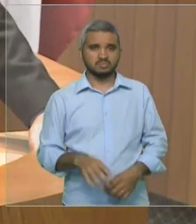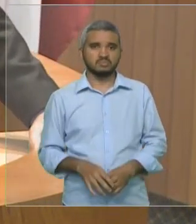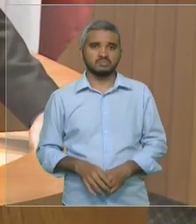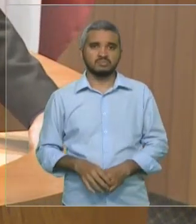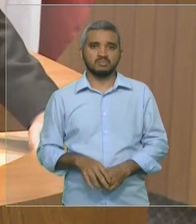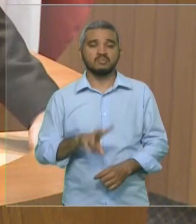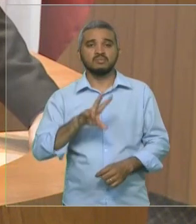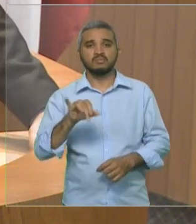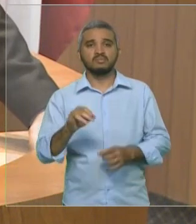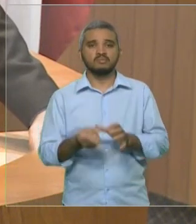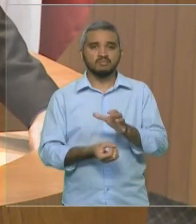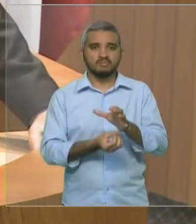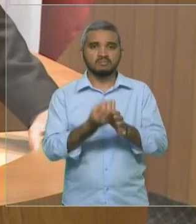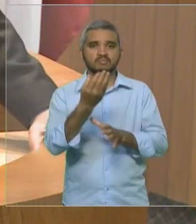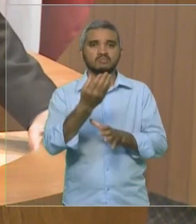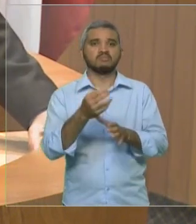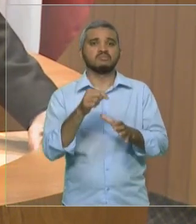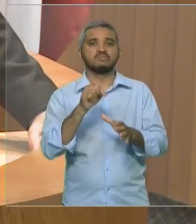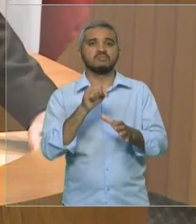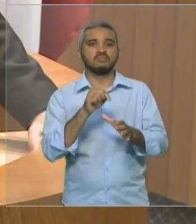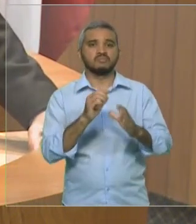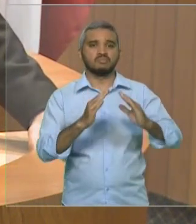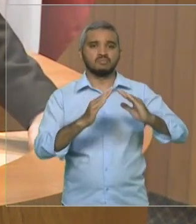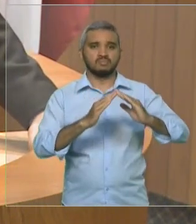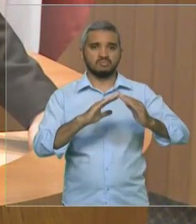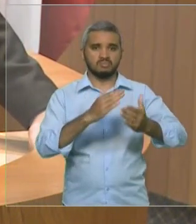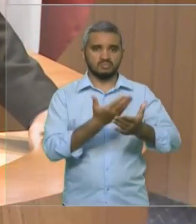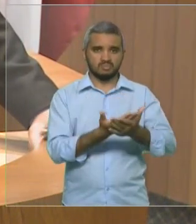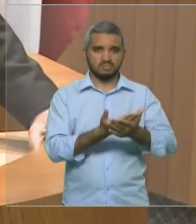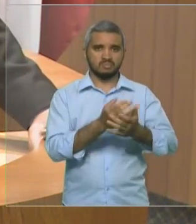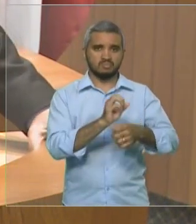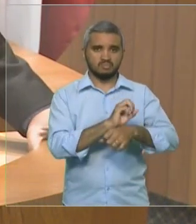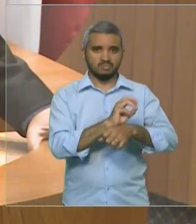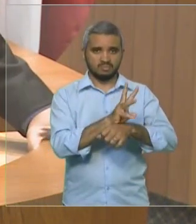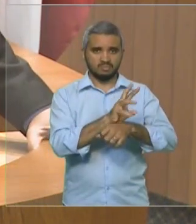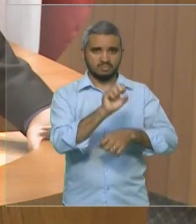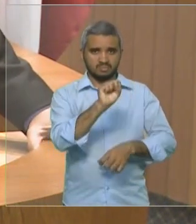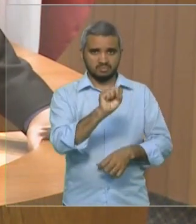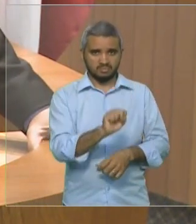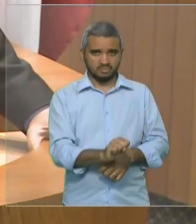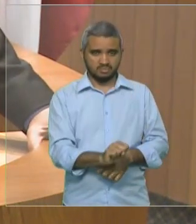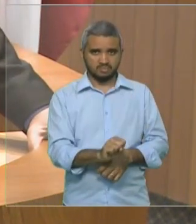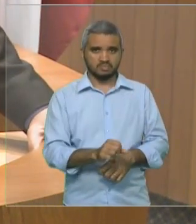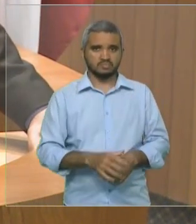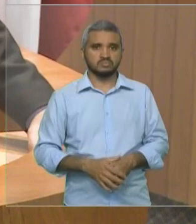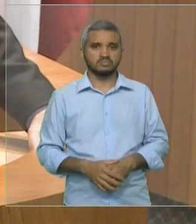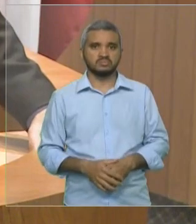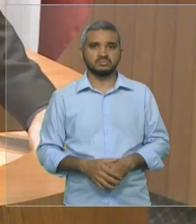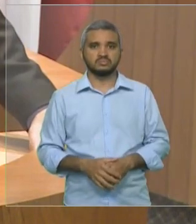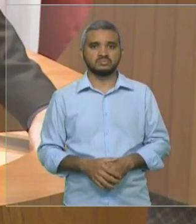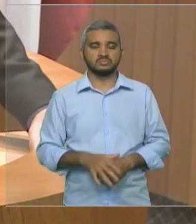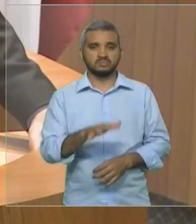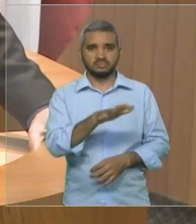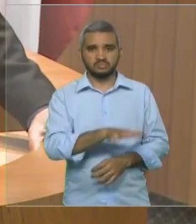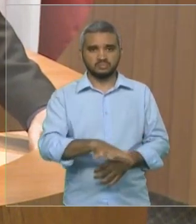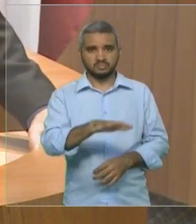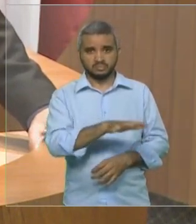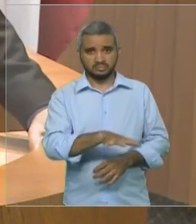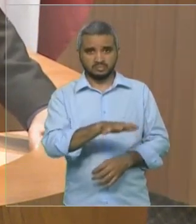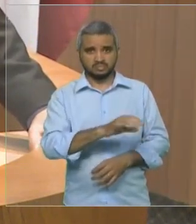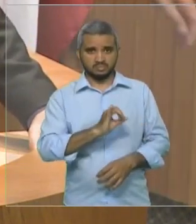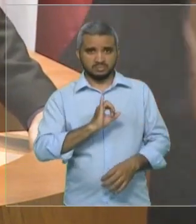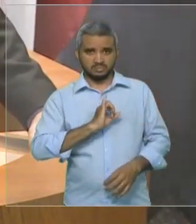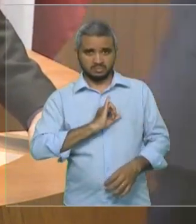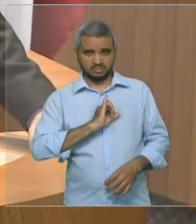um polo importante, um campus importante da nossa Universidade Estadual da região Tocantina do Maranhão, a